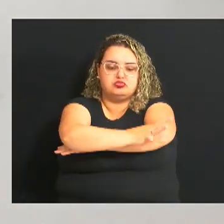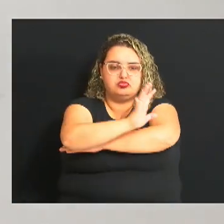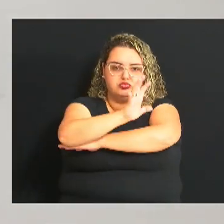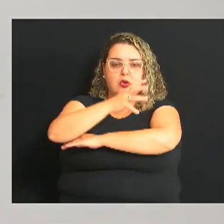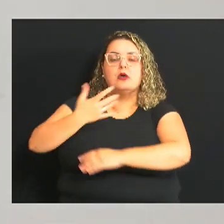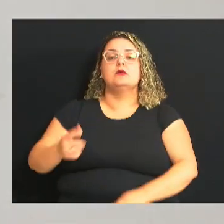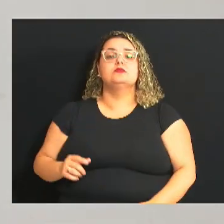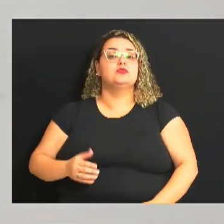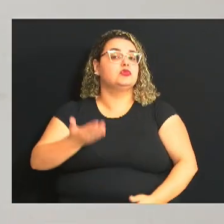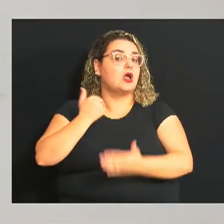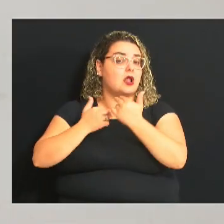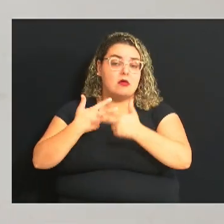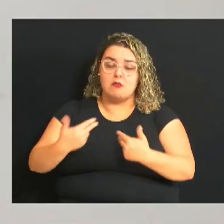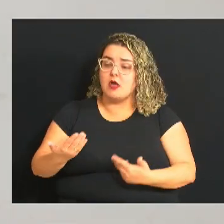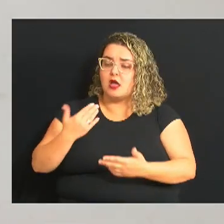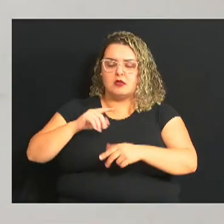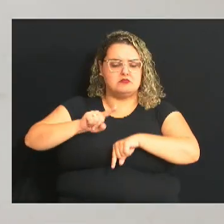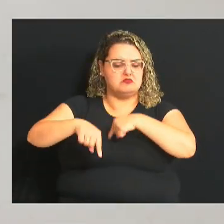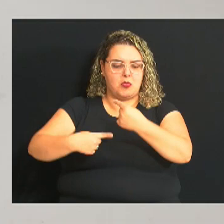isso é importante, de outros